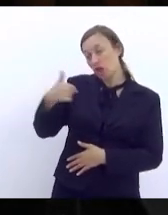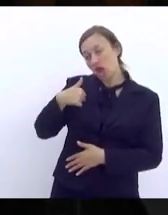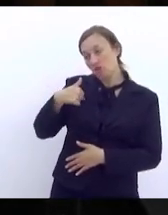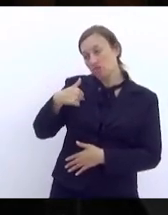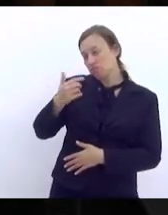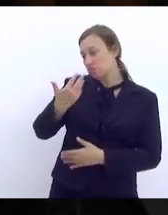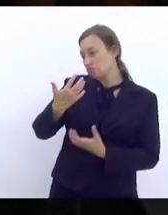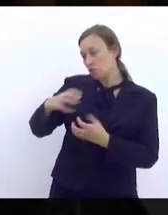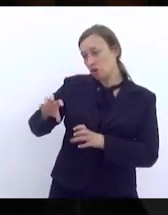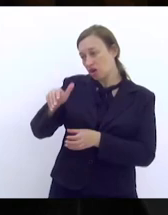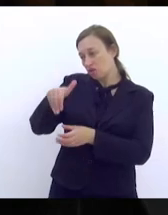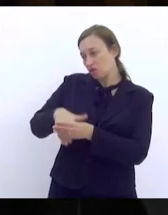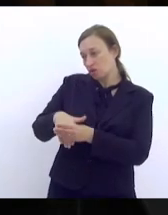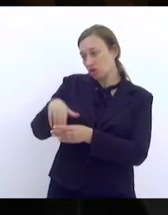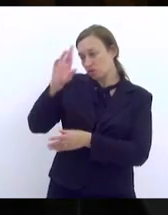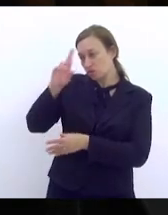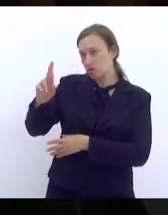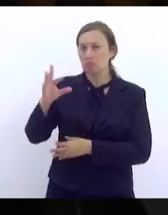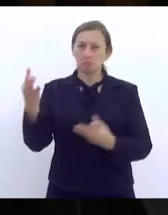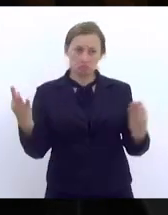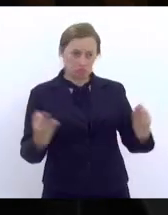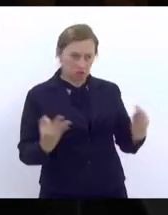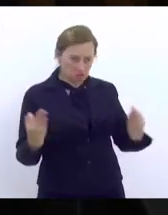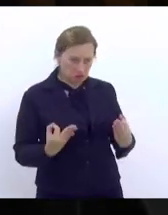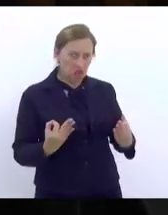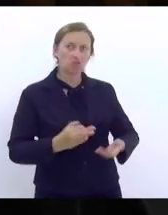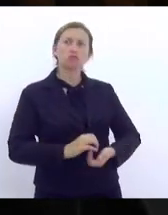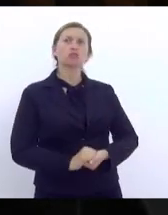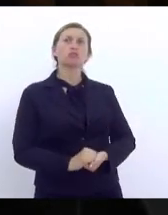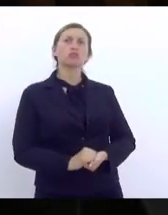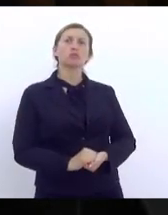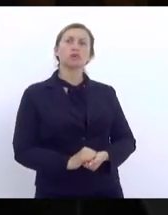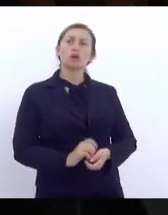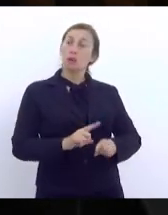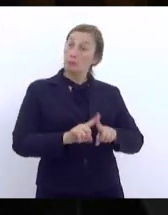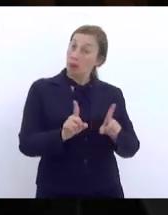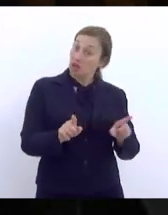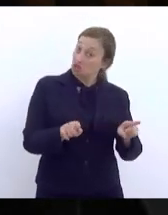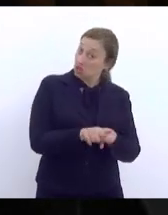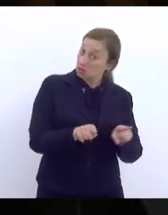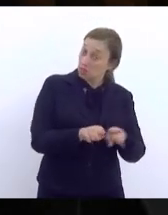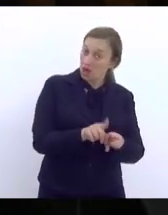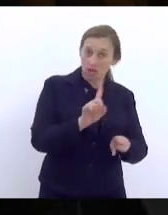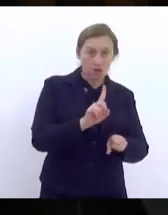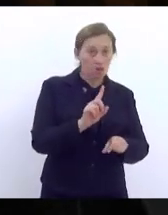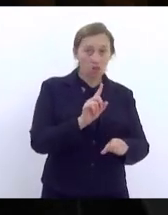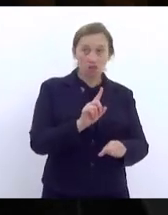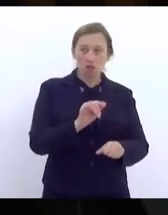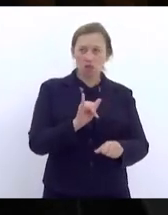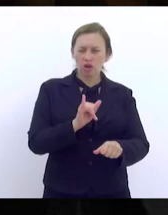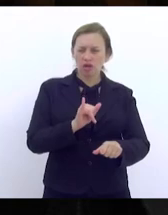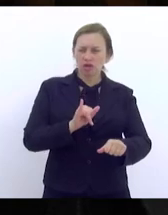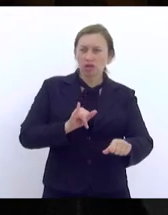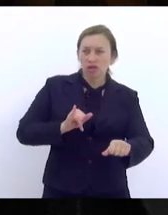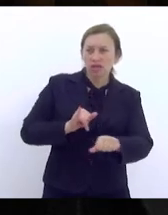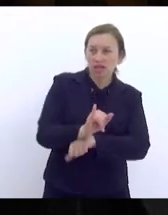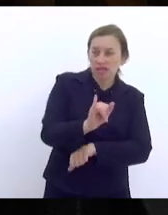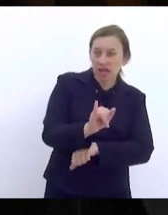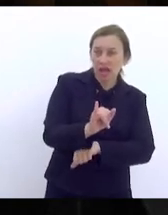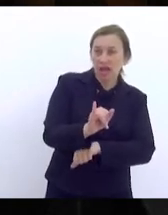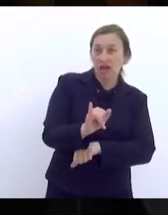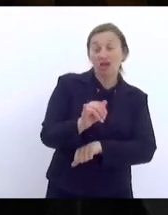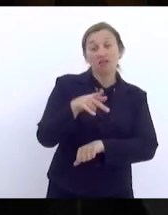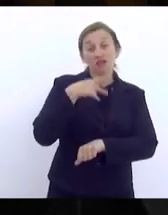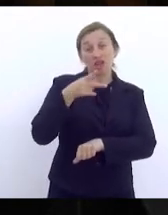no Senhor eu digo perfeitamente mas também não vou lhe enganar dizendo que vota em